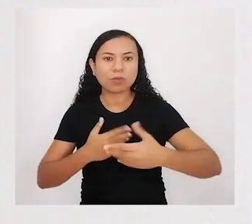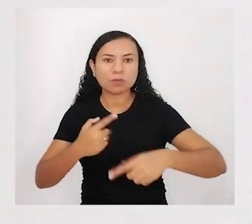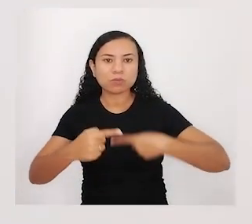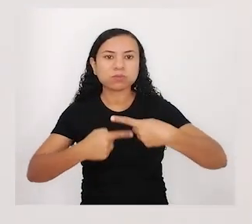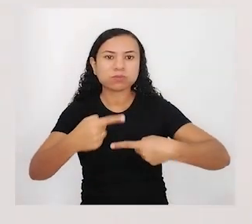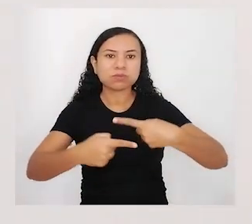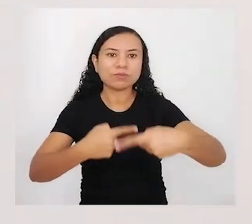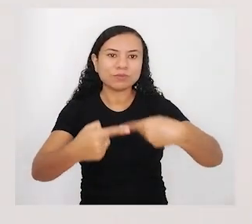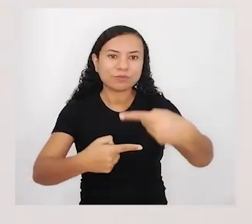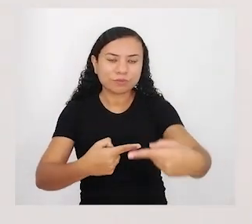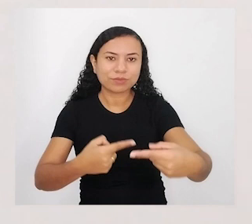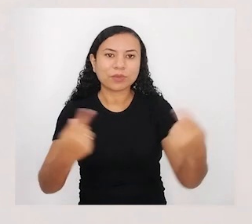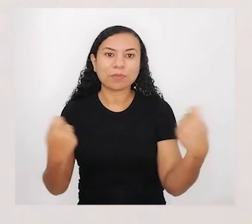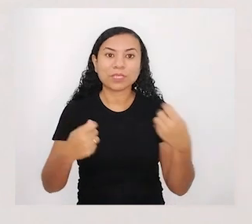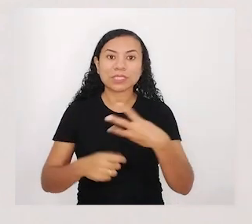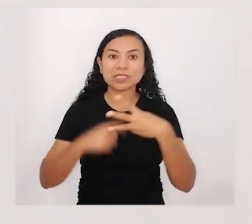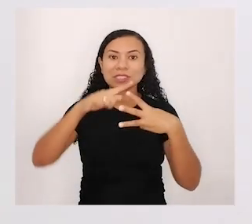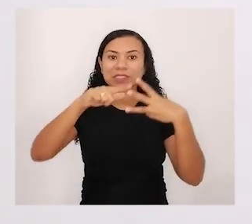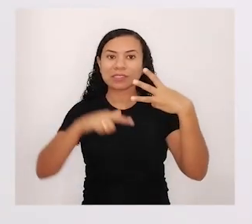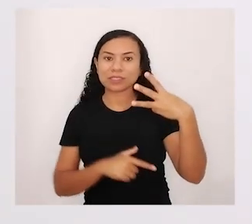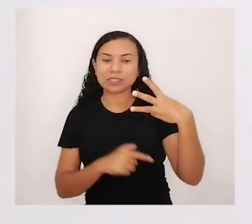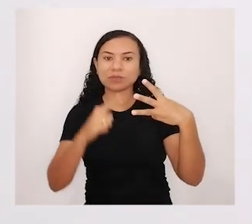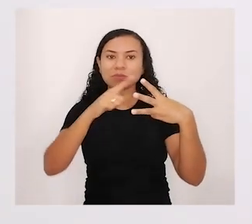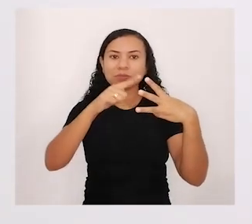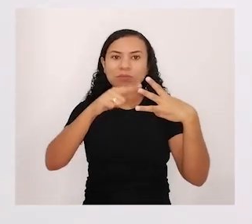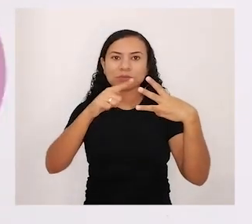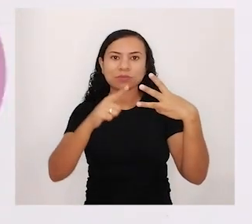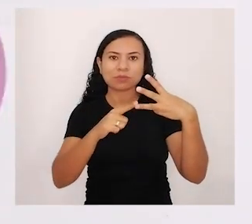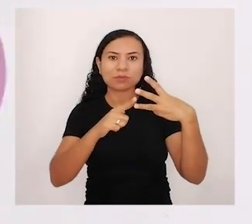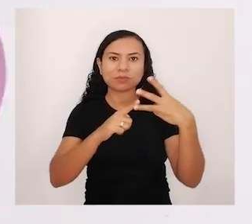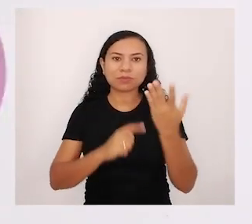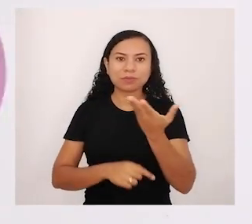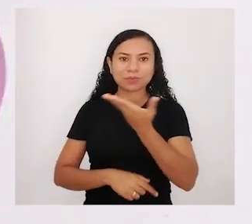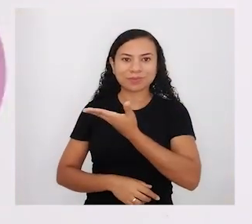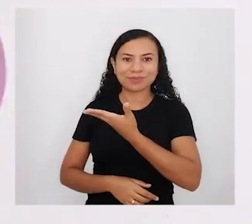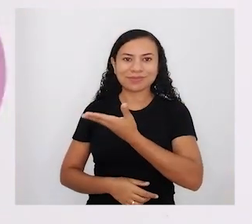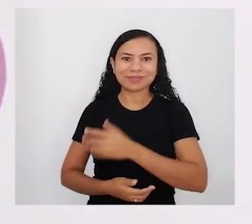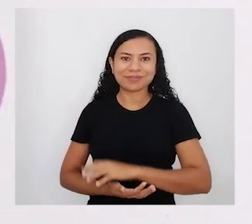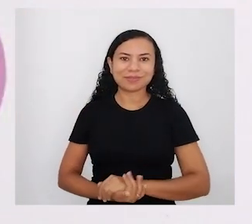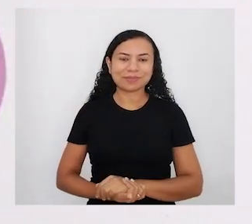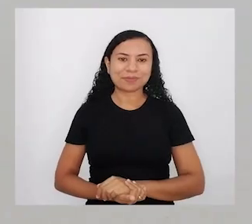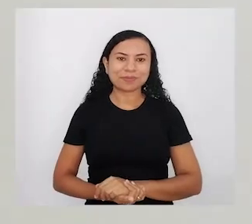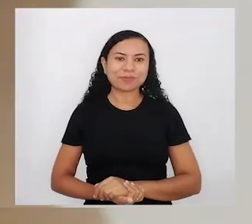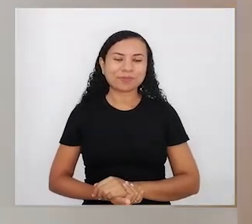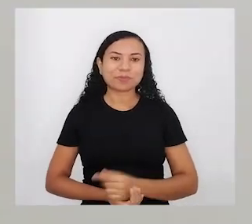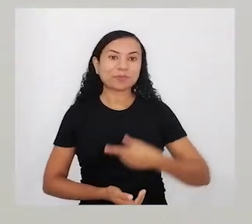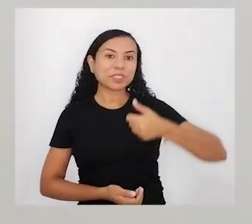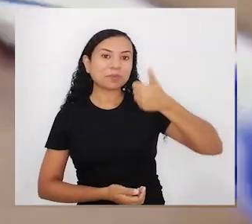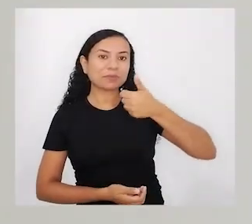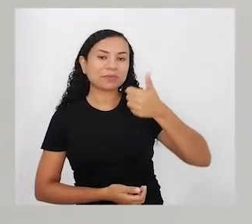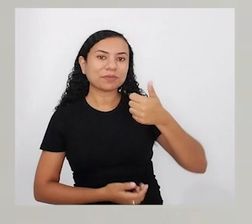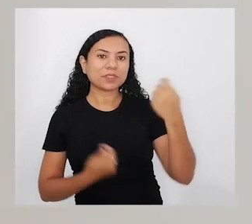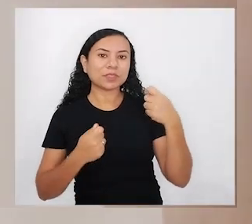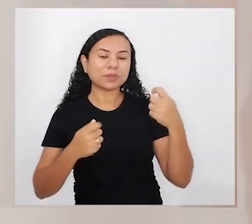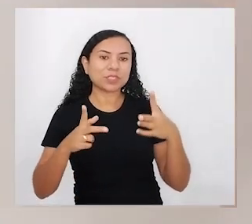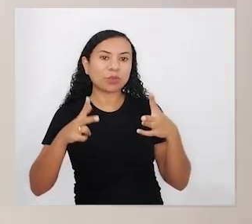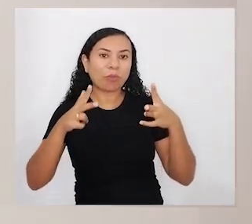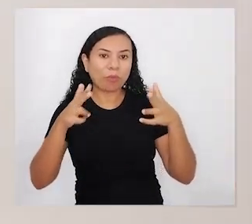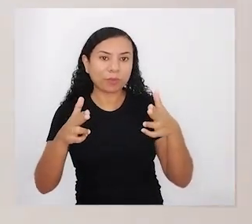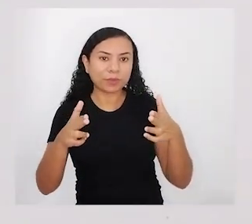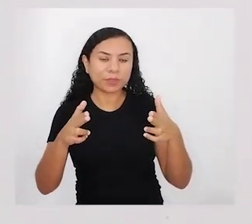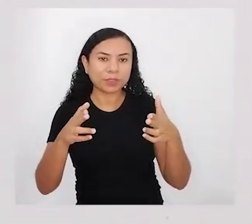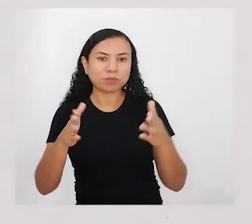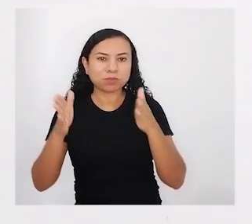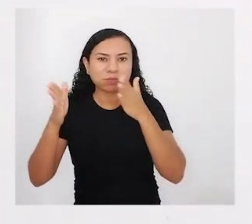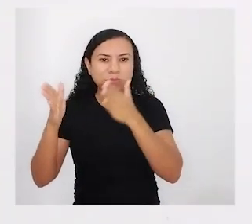3 elementos: as enzimas de restrição, as DNA ligases e os plasmídios. O papel da enzima de restrição é cortar. Com